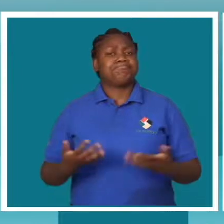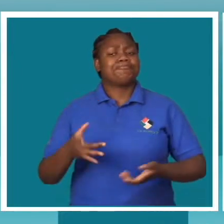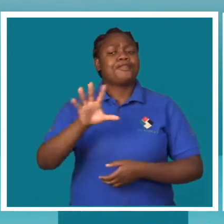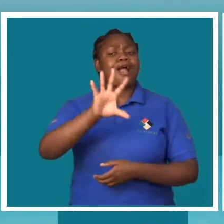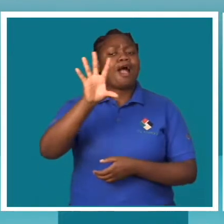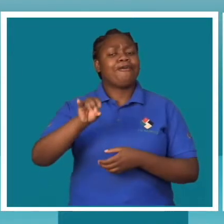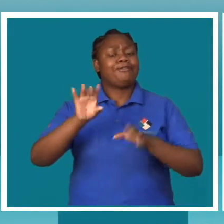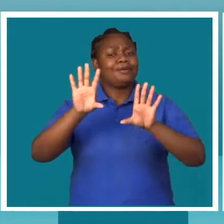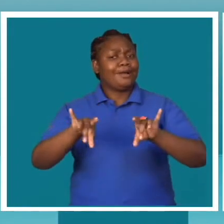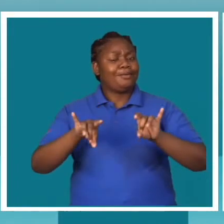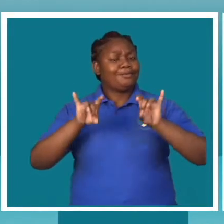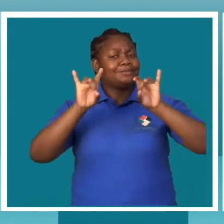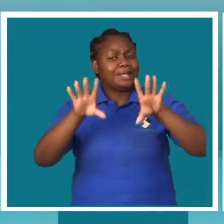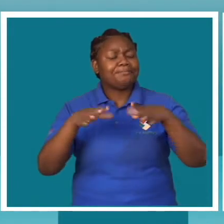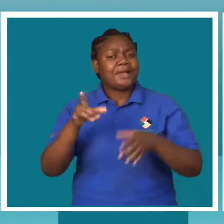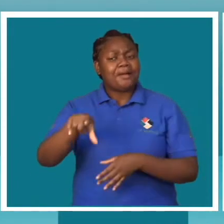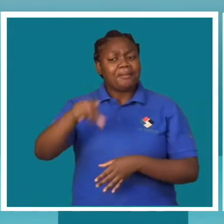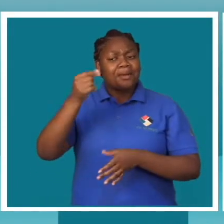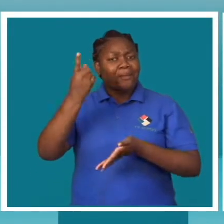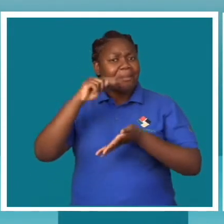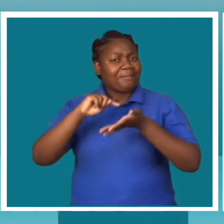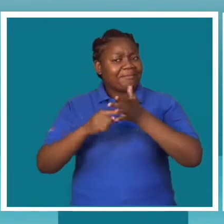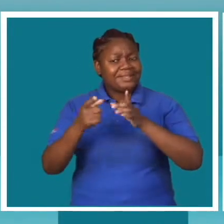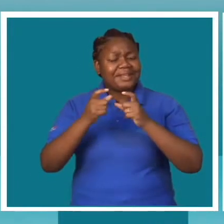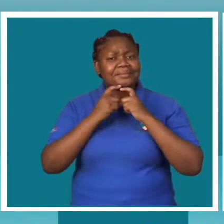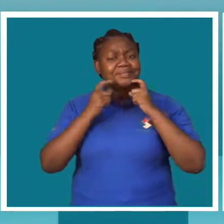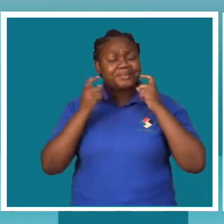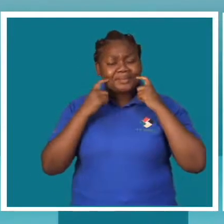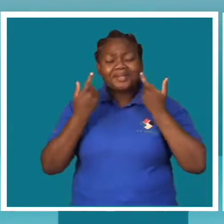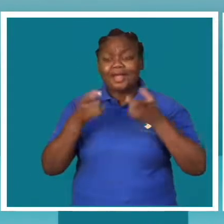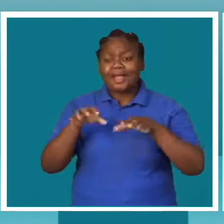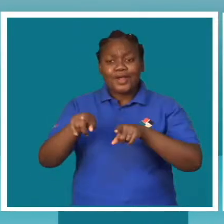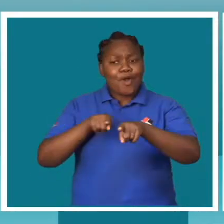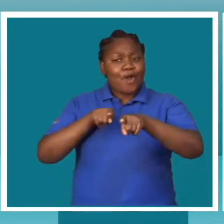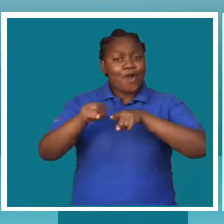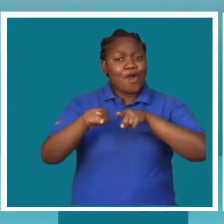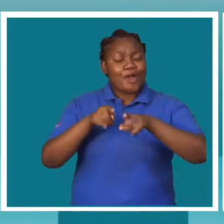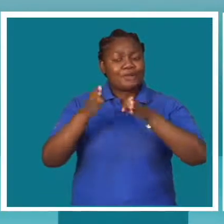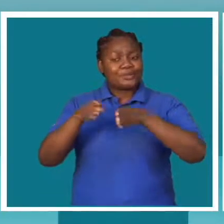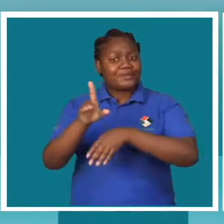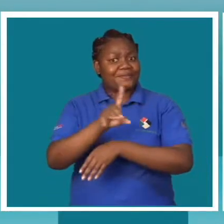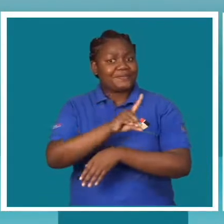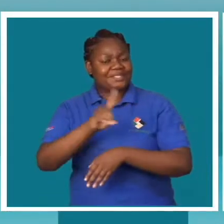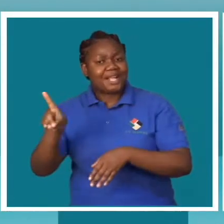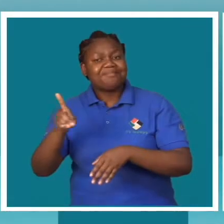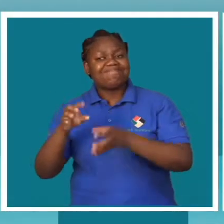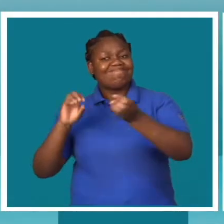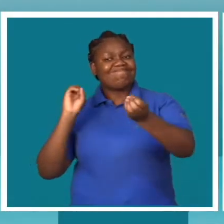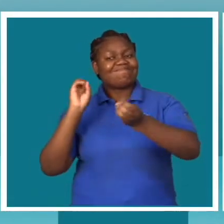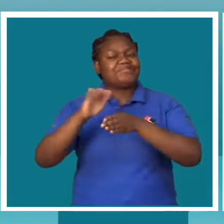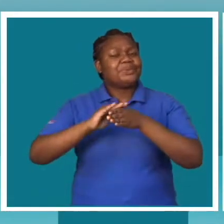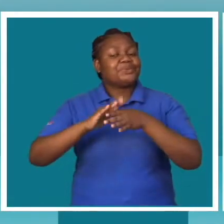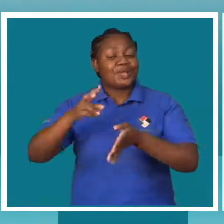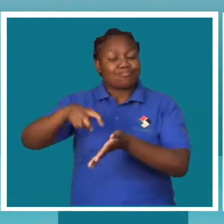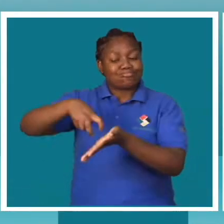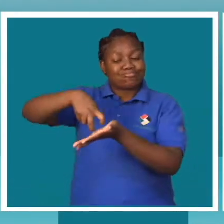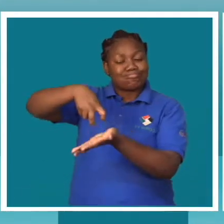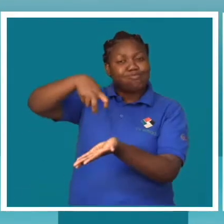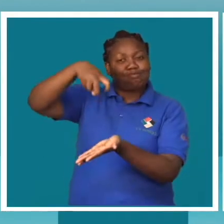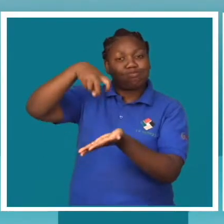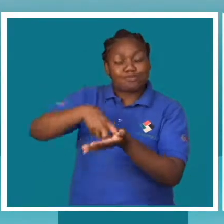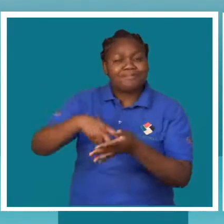Moçambique acolheu pela primeira vez, em princípios de dezembro corrente, o campeonato de vôleibol sentado a nível da